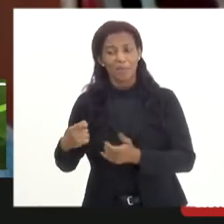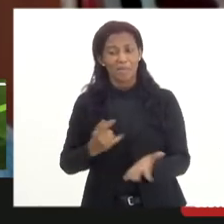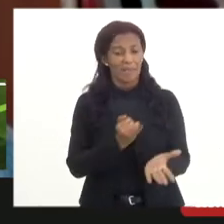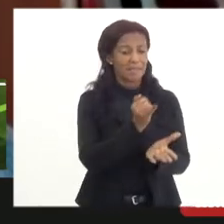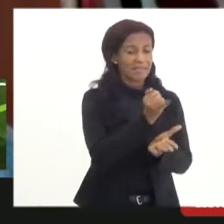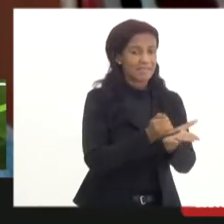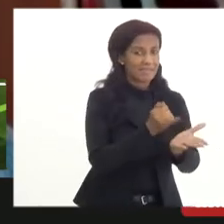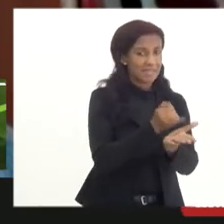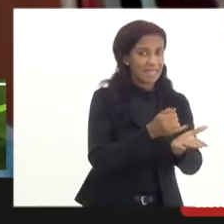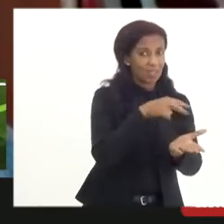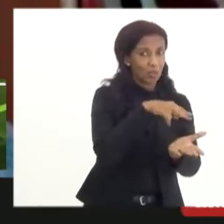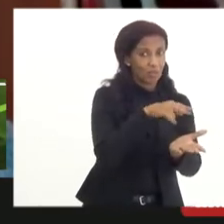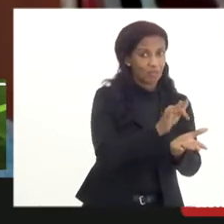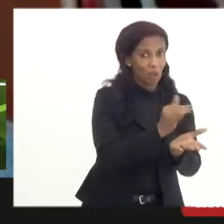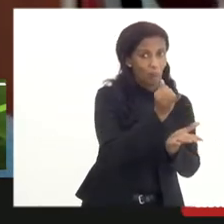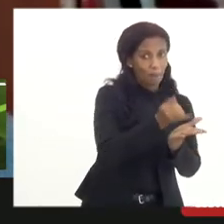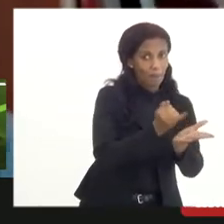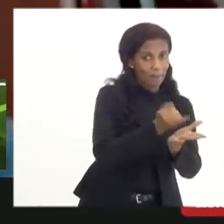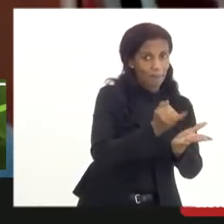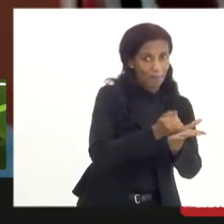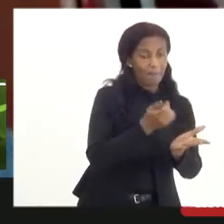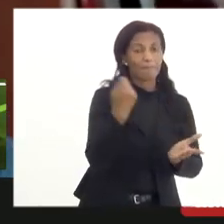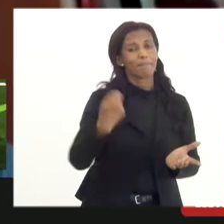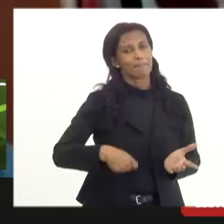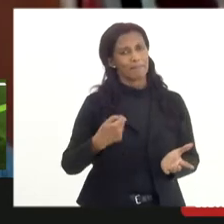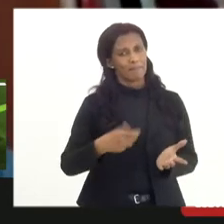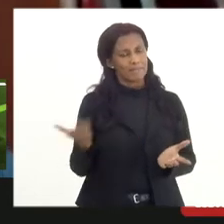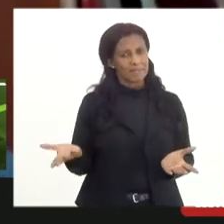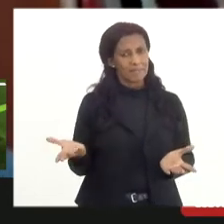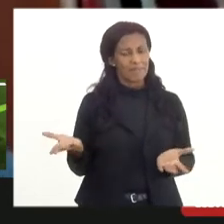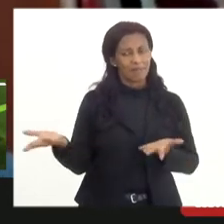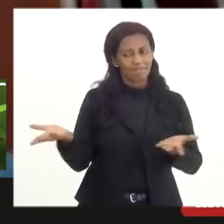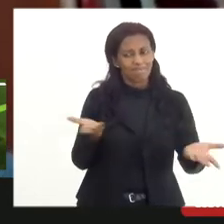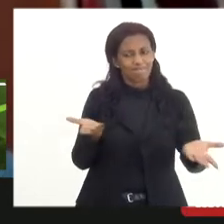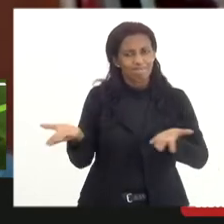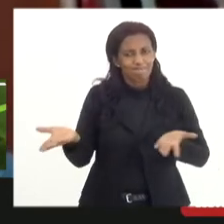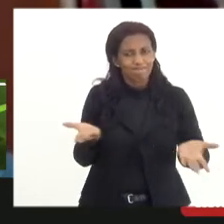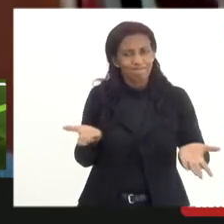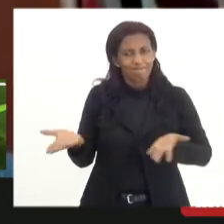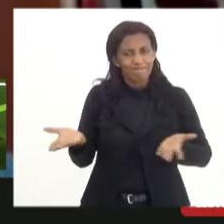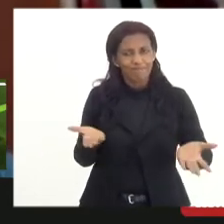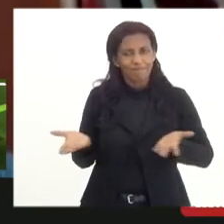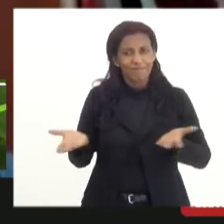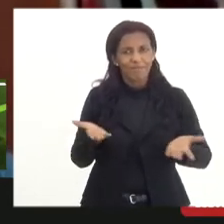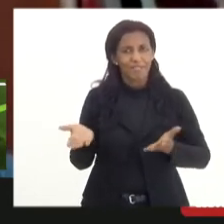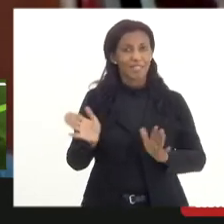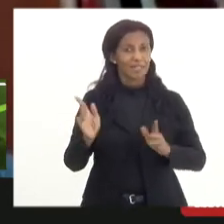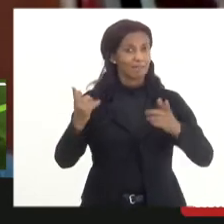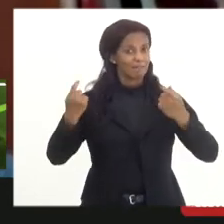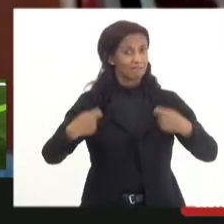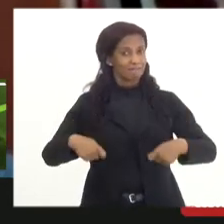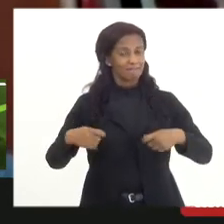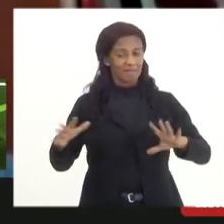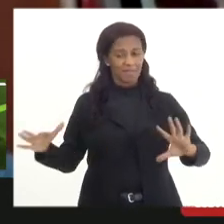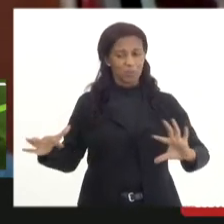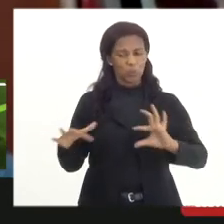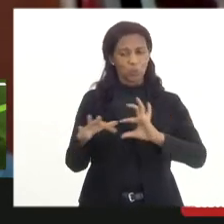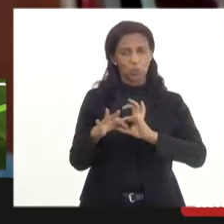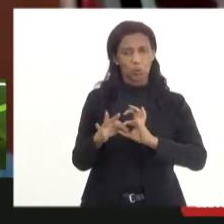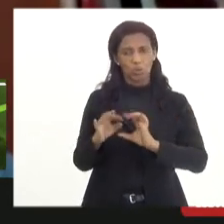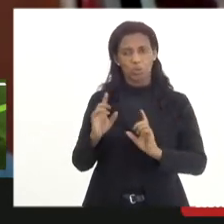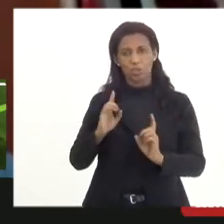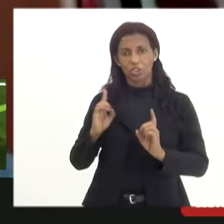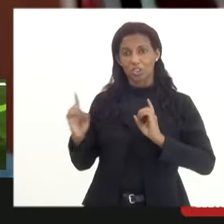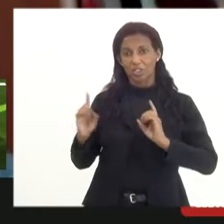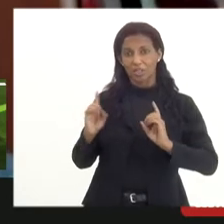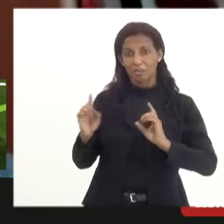é claro que a receita está extremamente articulada e dependente do dinamismo